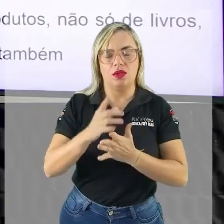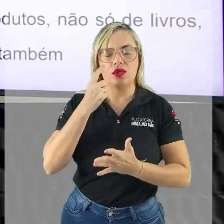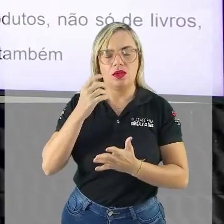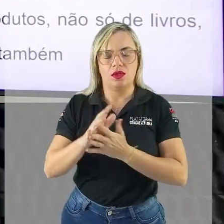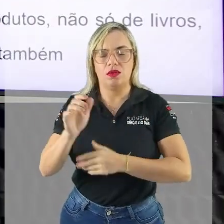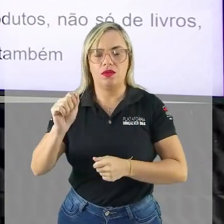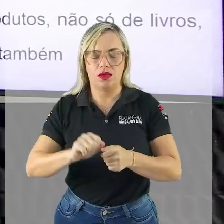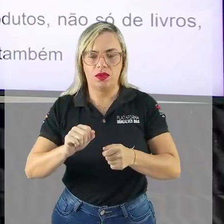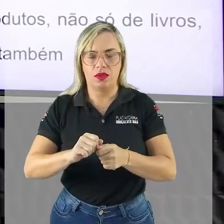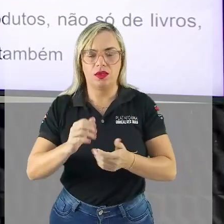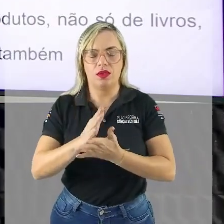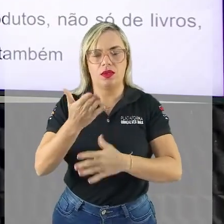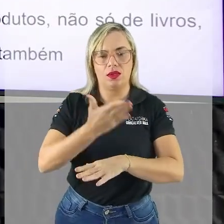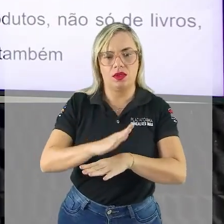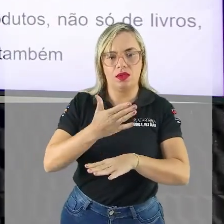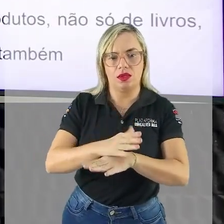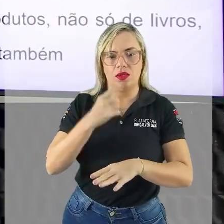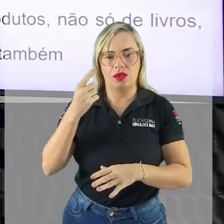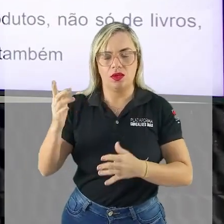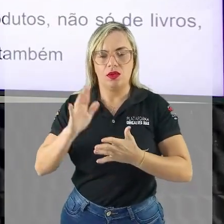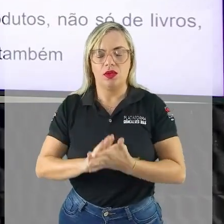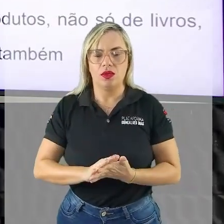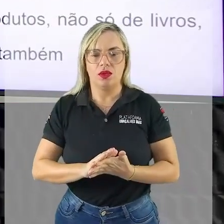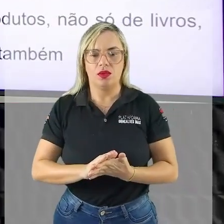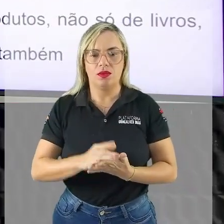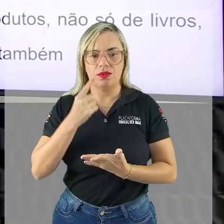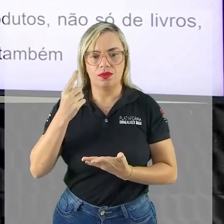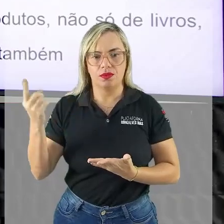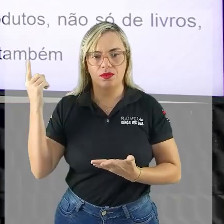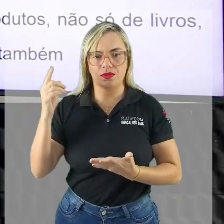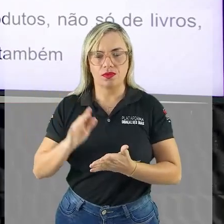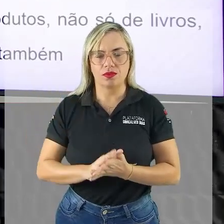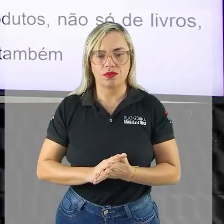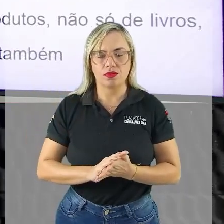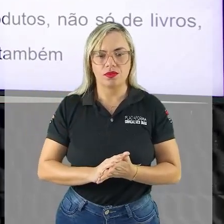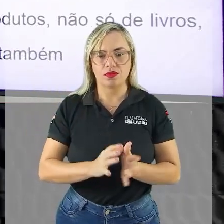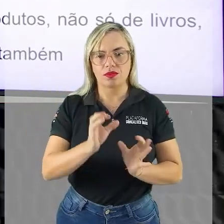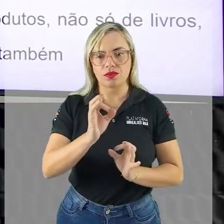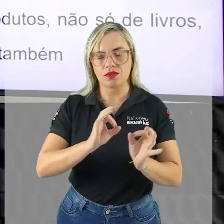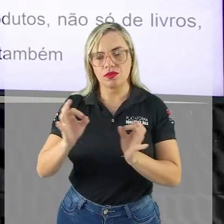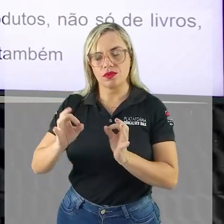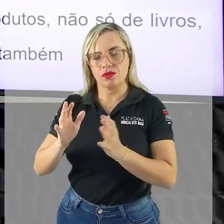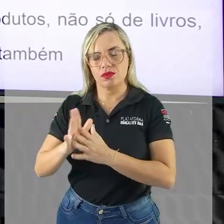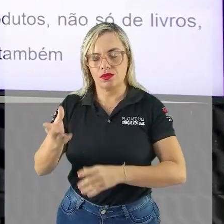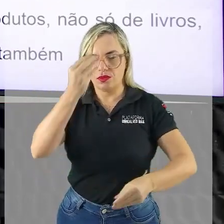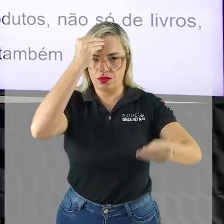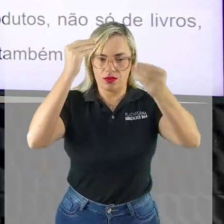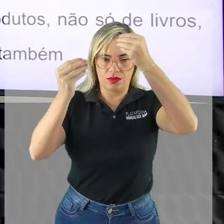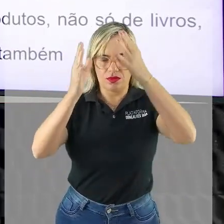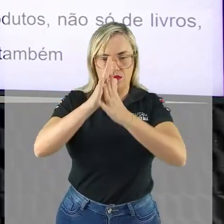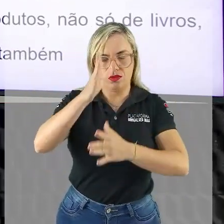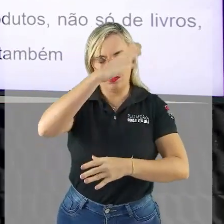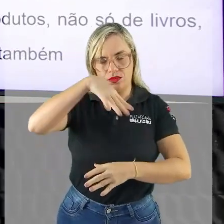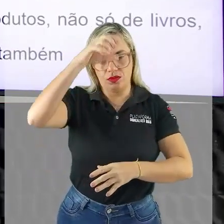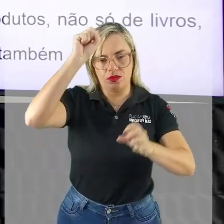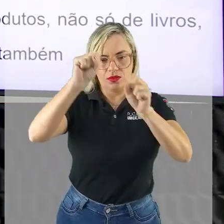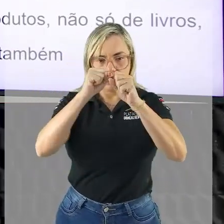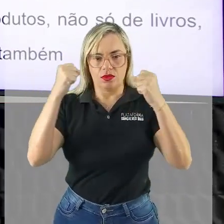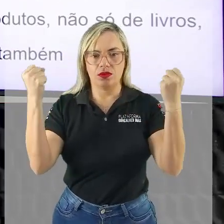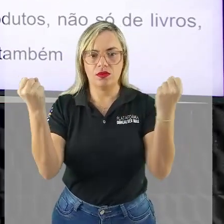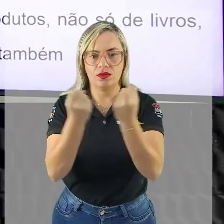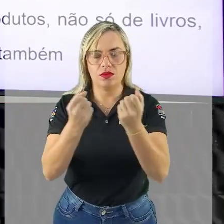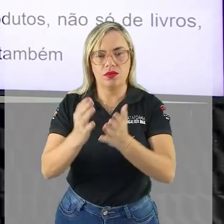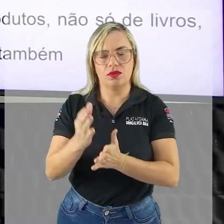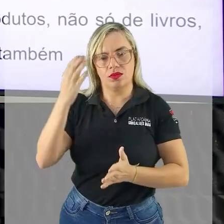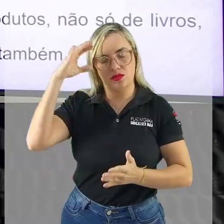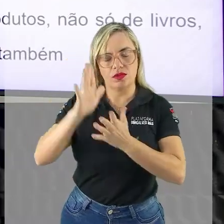beleza? Então, esse repertório sociocultural é muito bem-vindo, eu diria que é essencial para as tuas